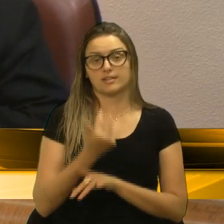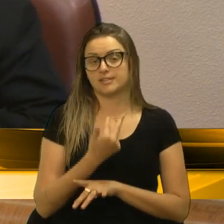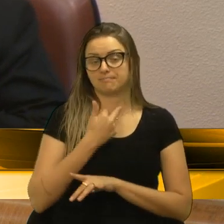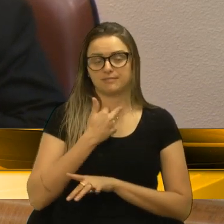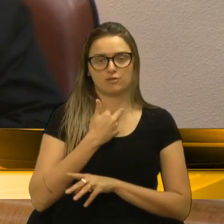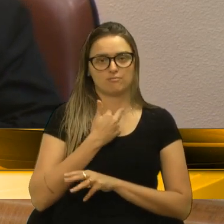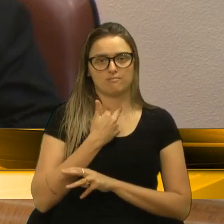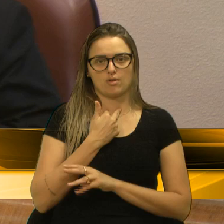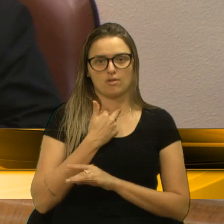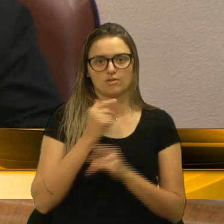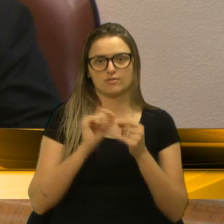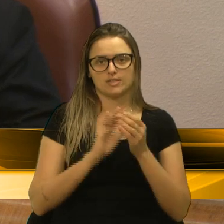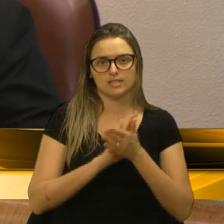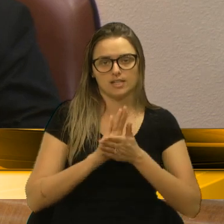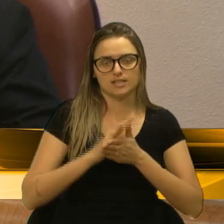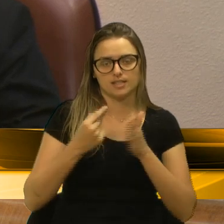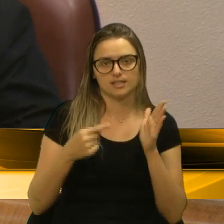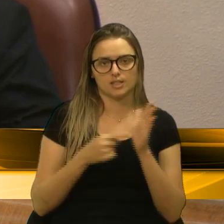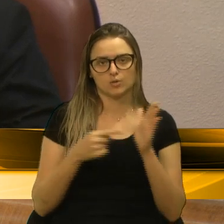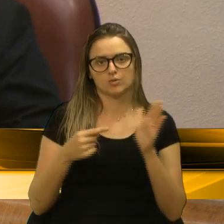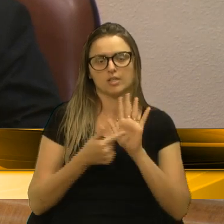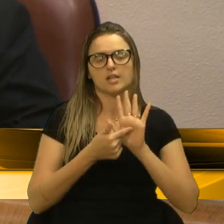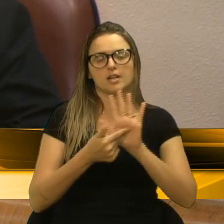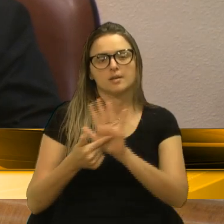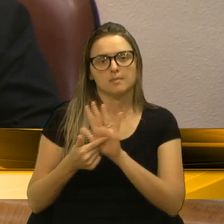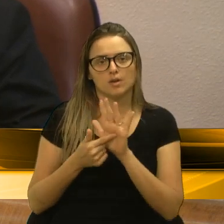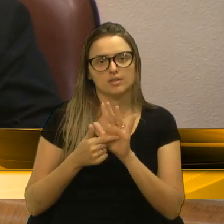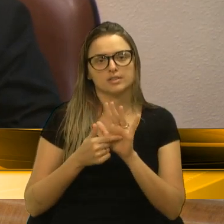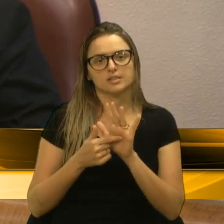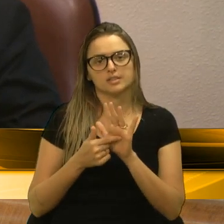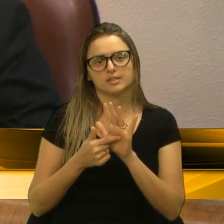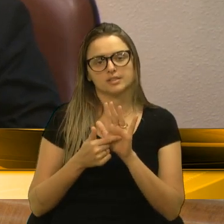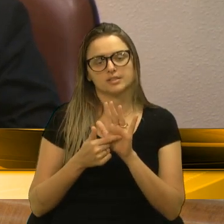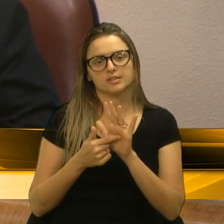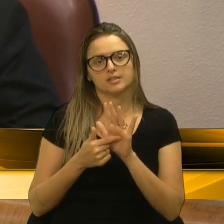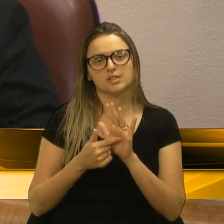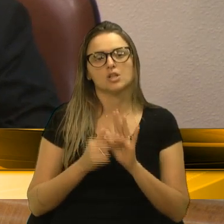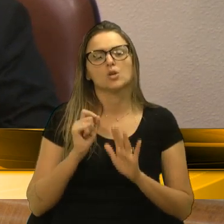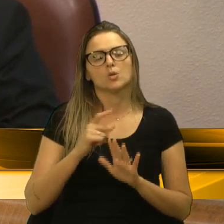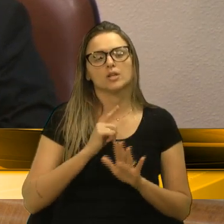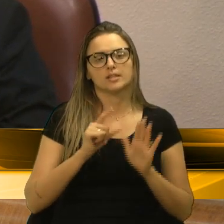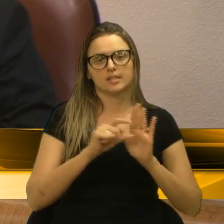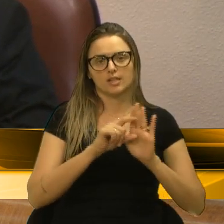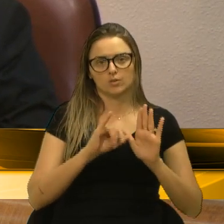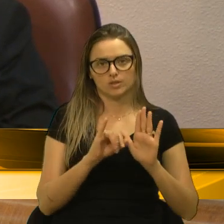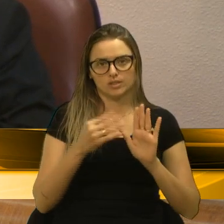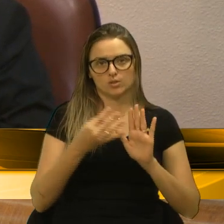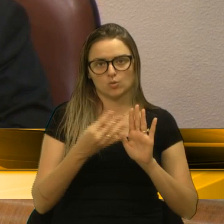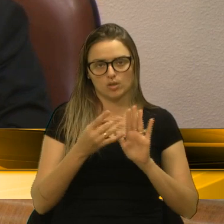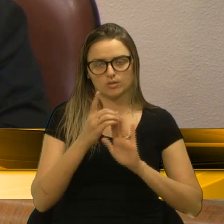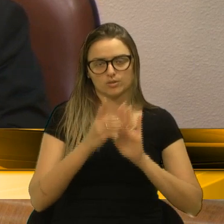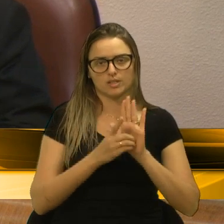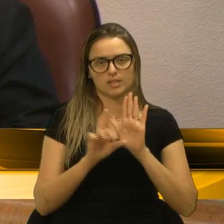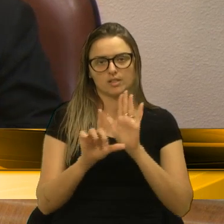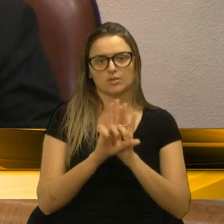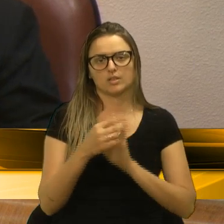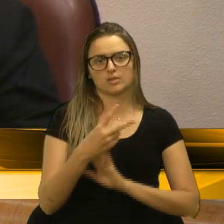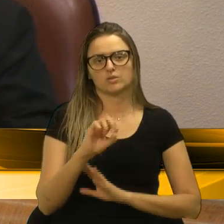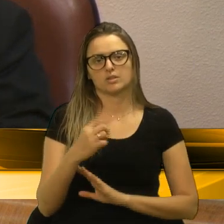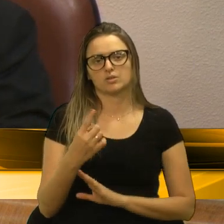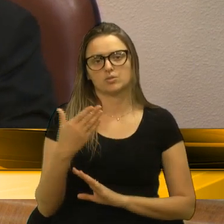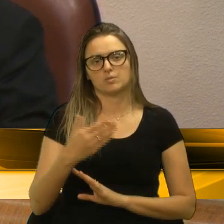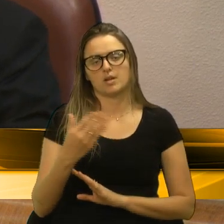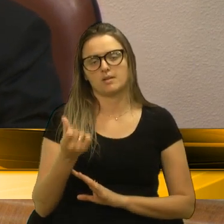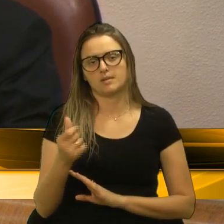vislumbrar nas denúncias apontadas a possibilidade de enquadramento delas nos incisos do artigo 4º do Decreto-Lei